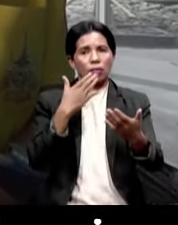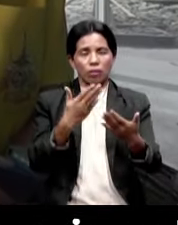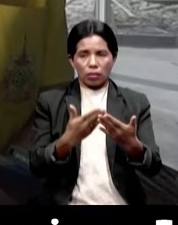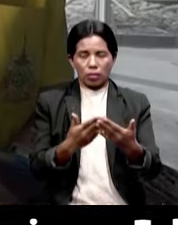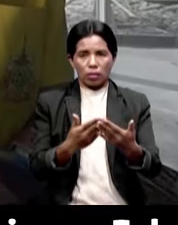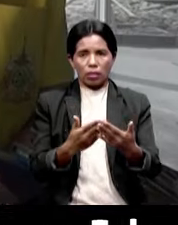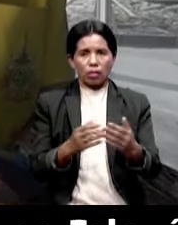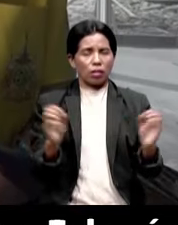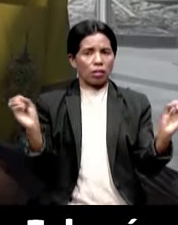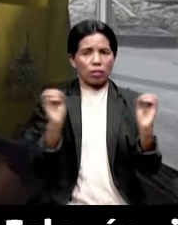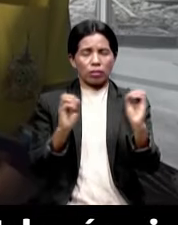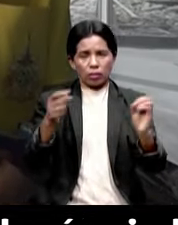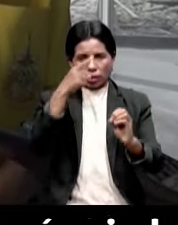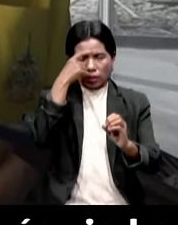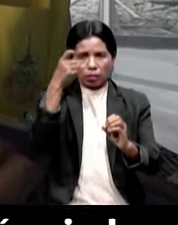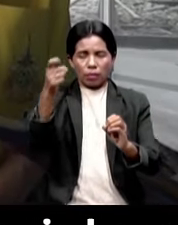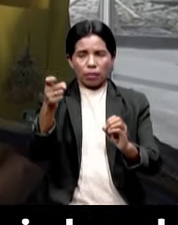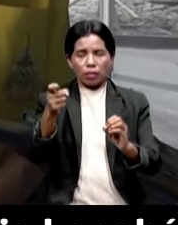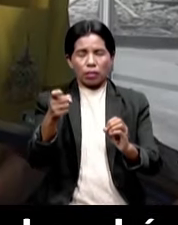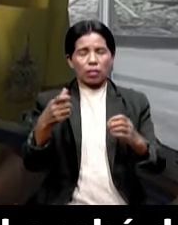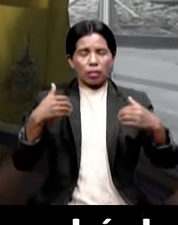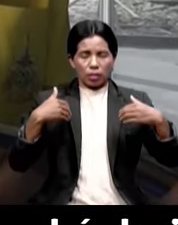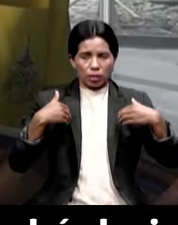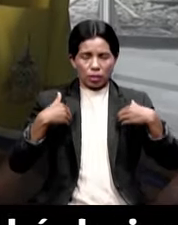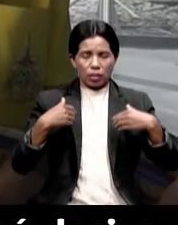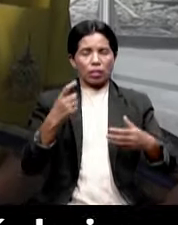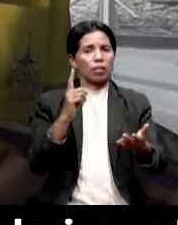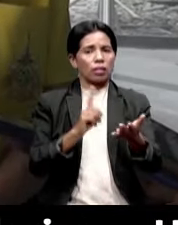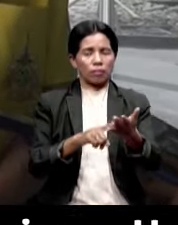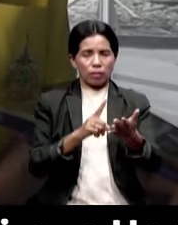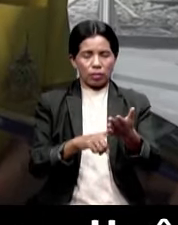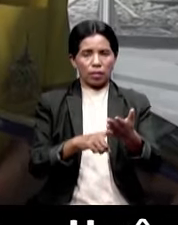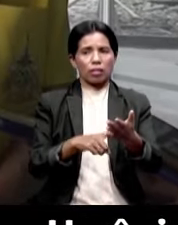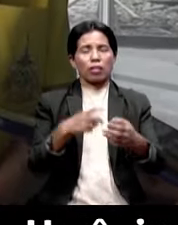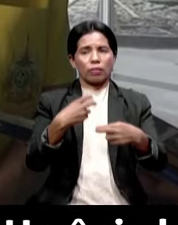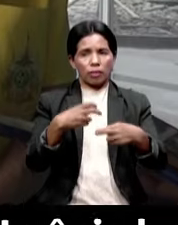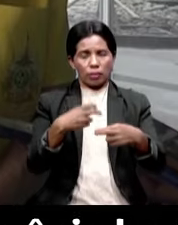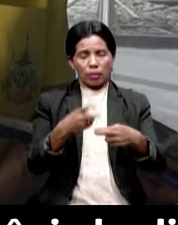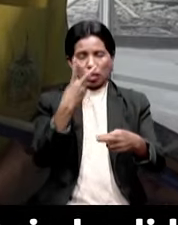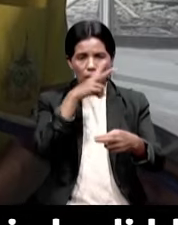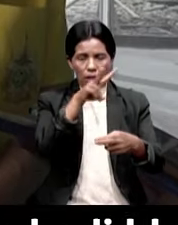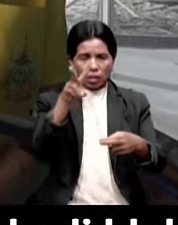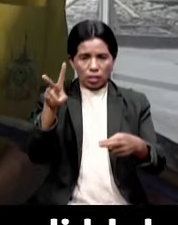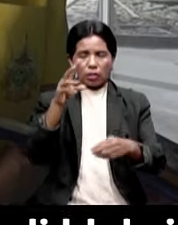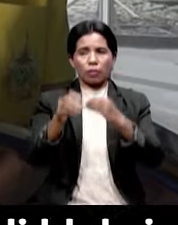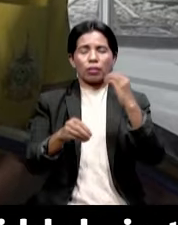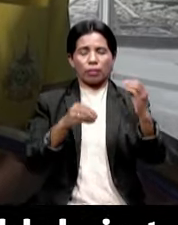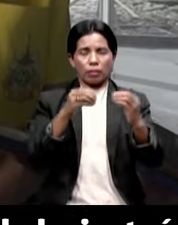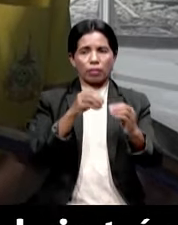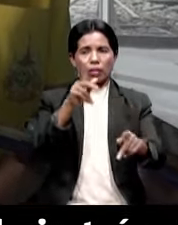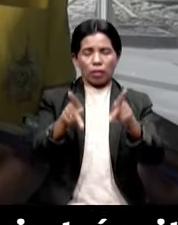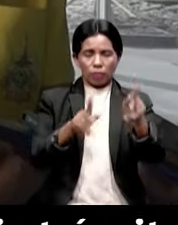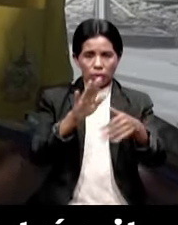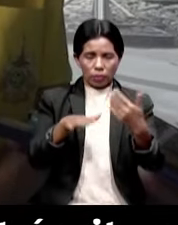a OZ também, e a ameaça ruma calai, para controlar a